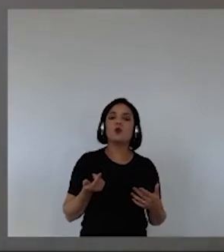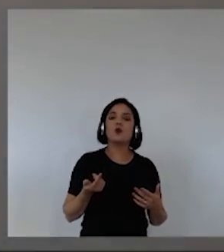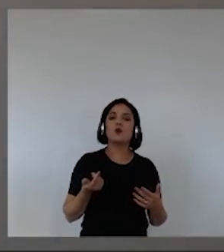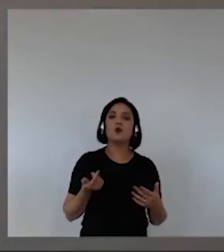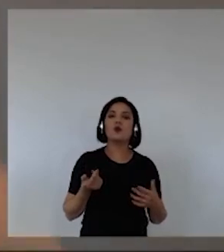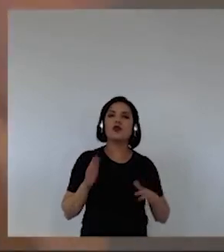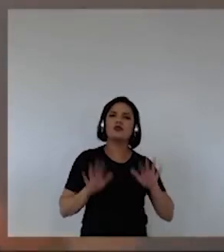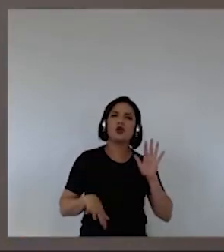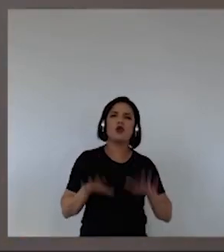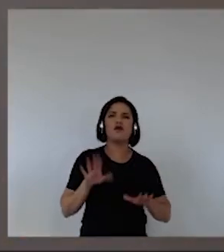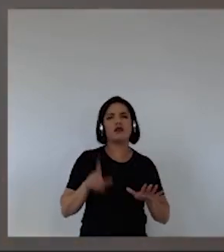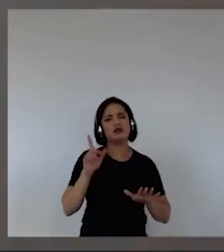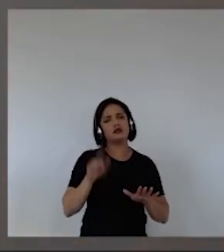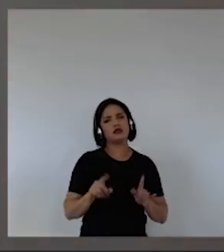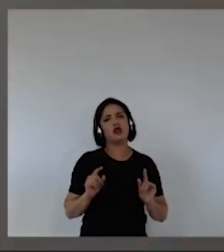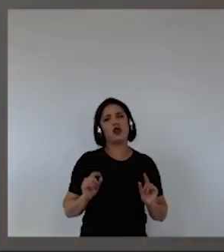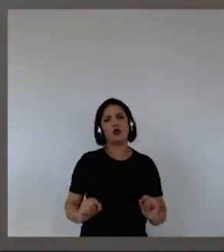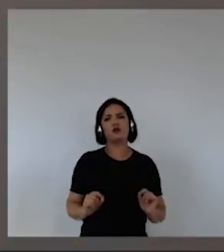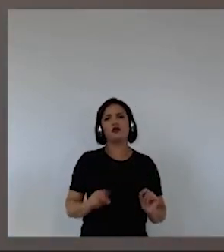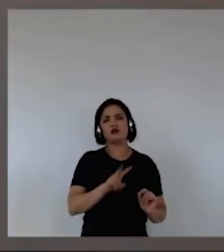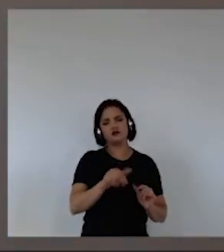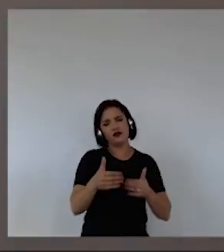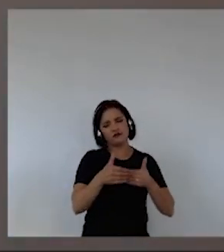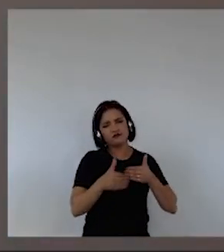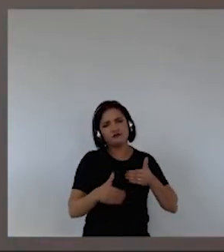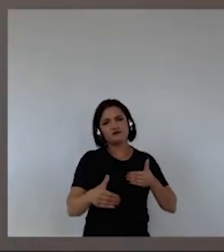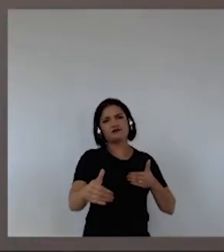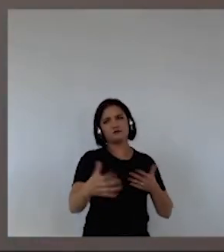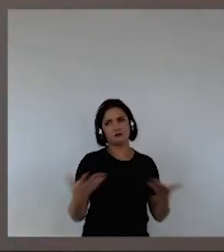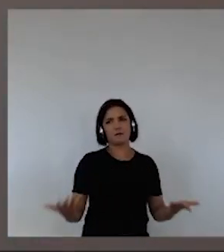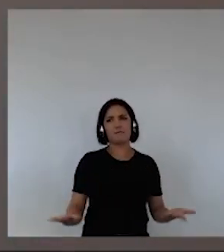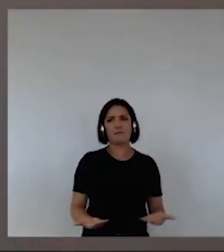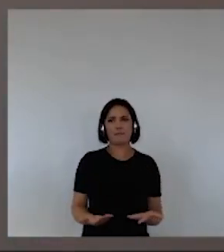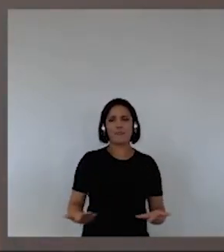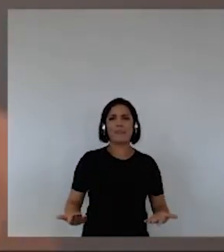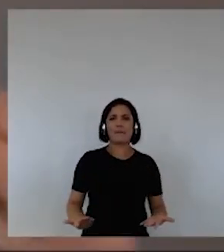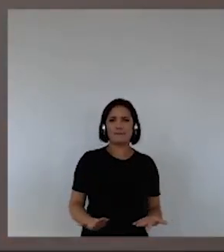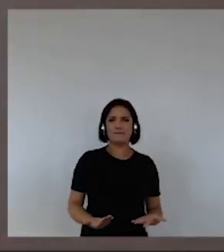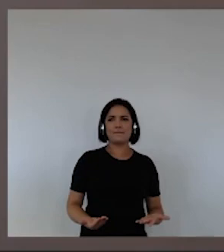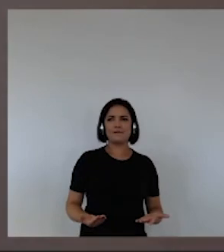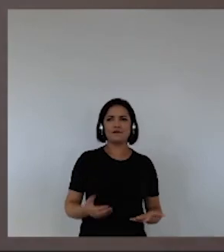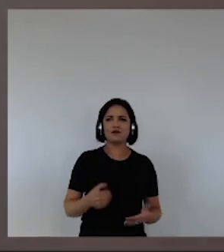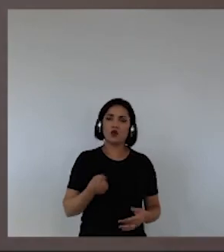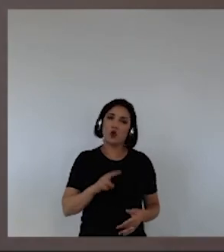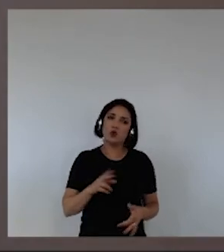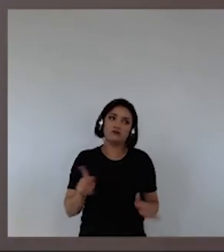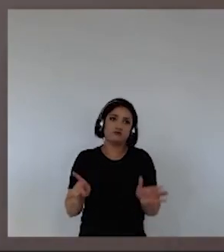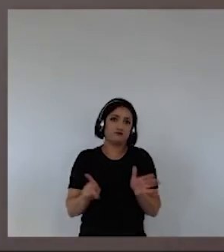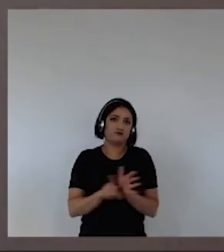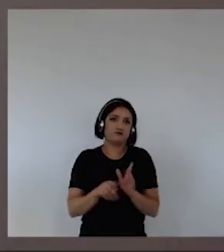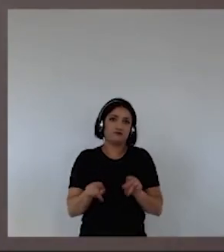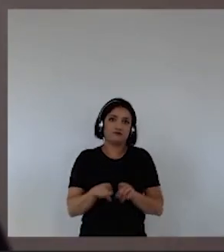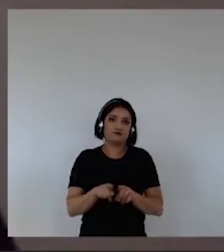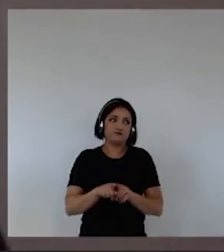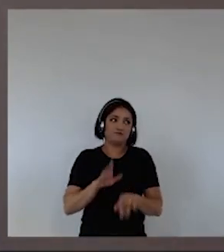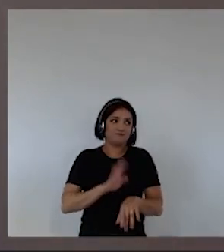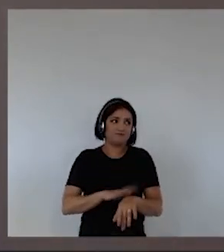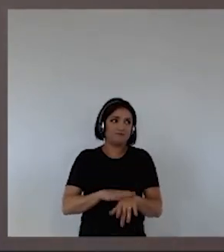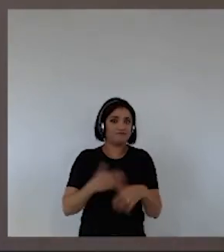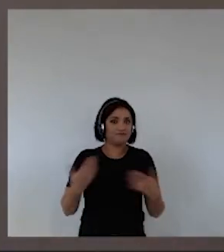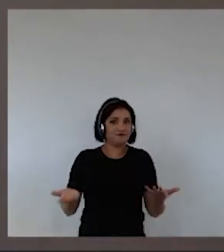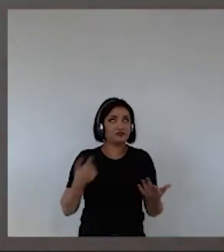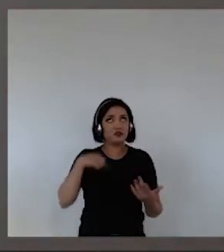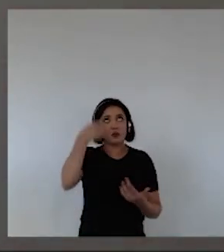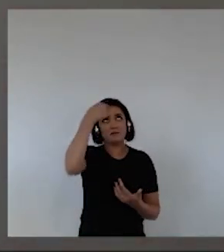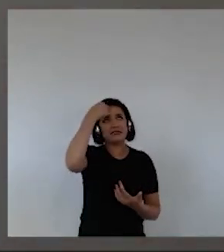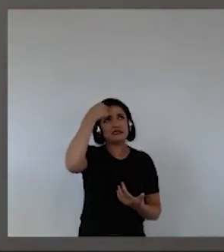né? Talvez isso seja um reflexo procedimental bem específico, né? E eu fico me perguntando, até por